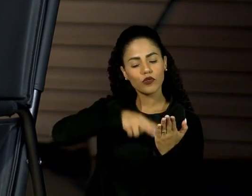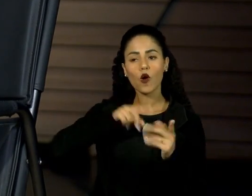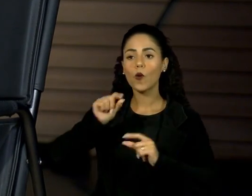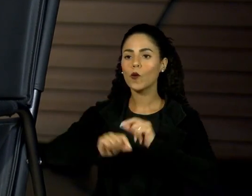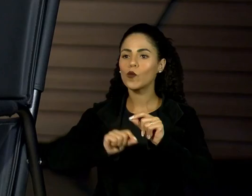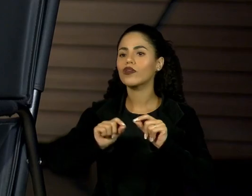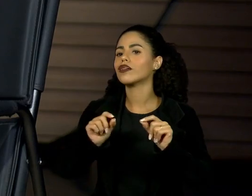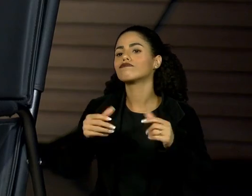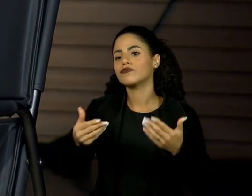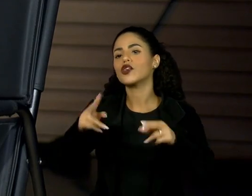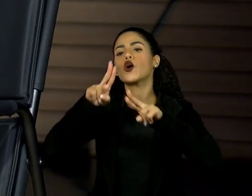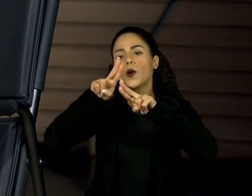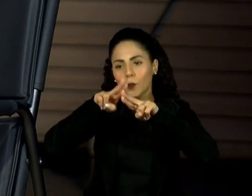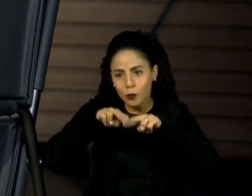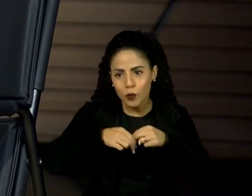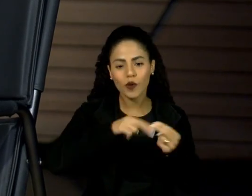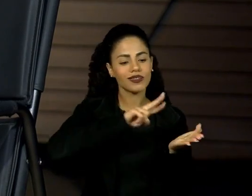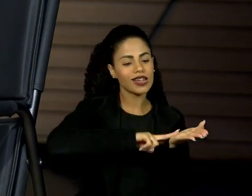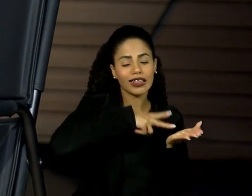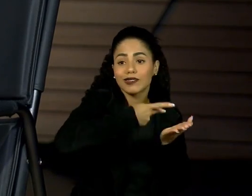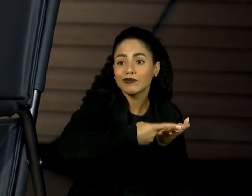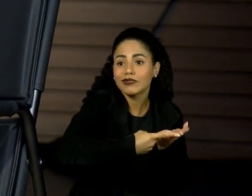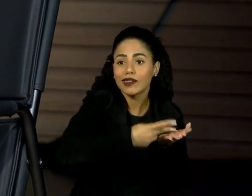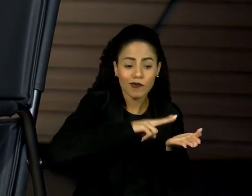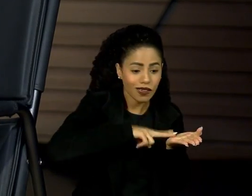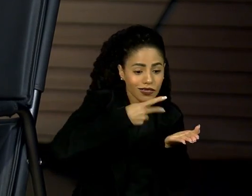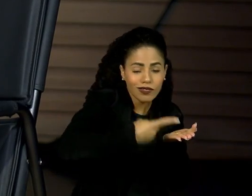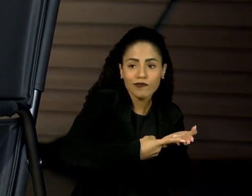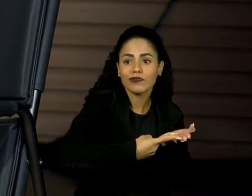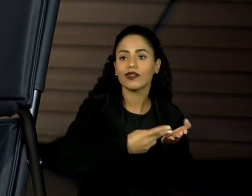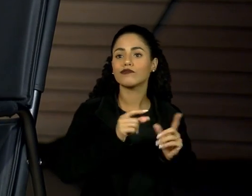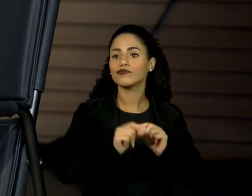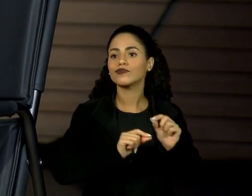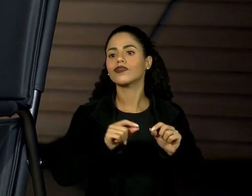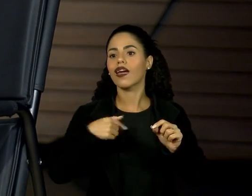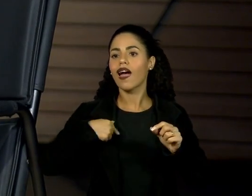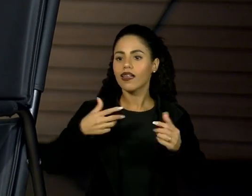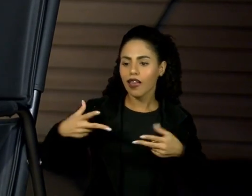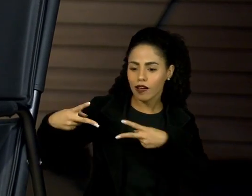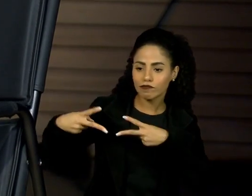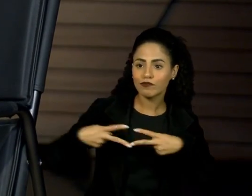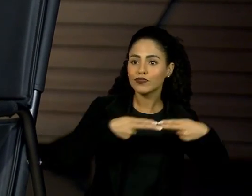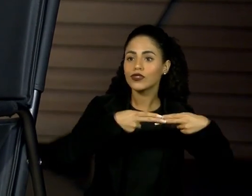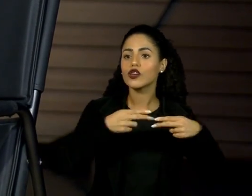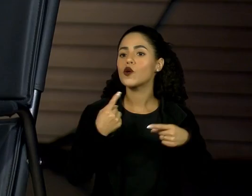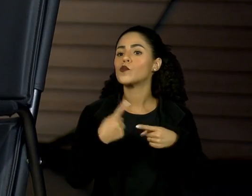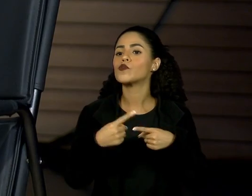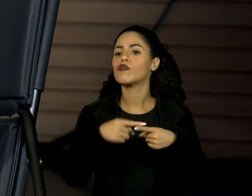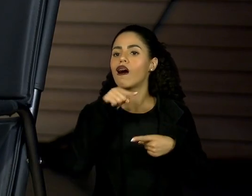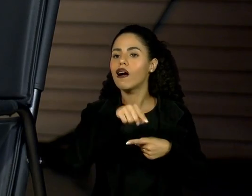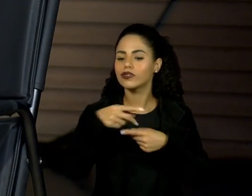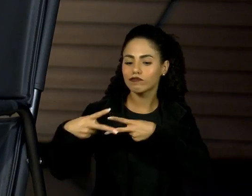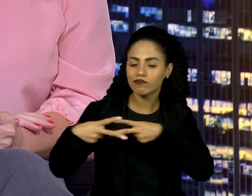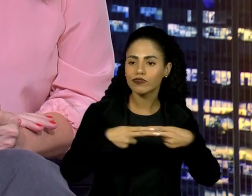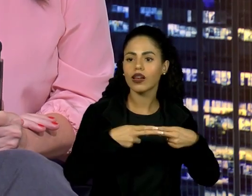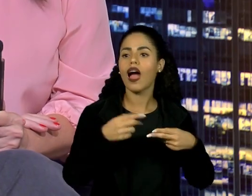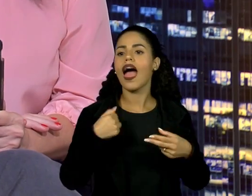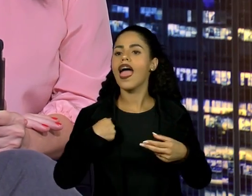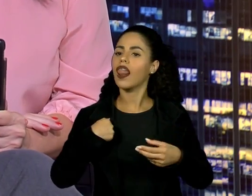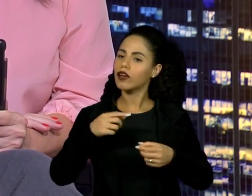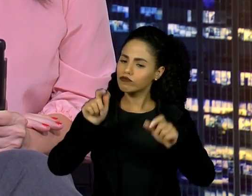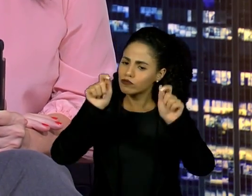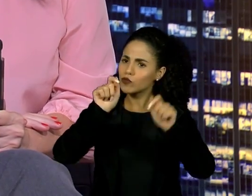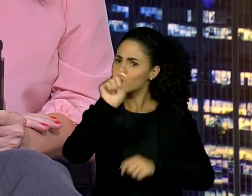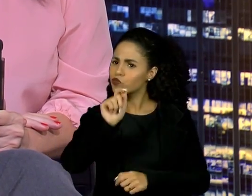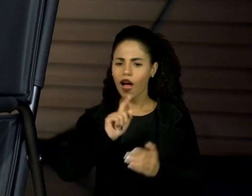deve também à tradução. Ela fala da tradução, mas se deve também à edição. Por quê? Porque essa edição ela não economizou nas